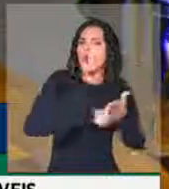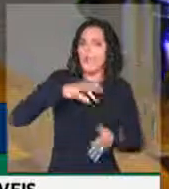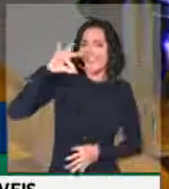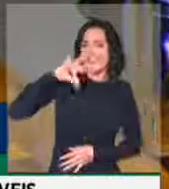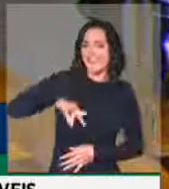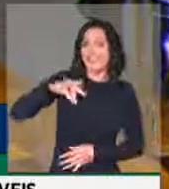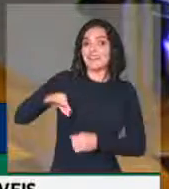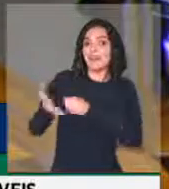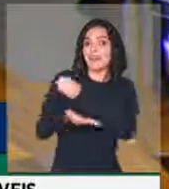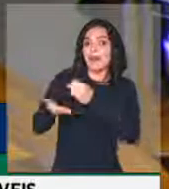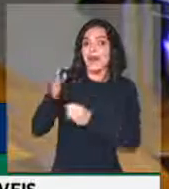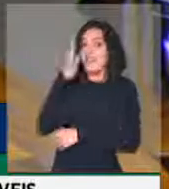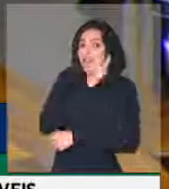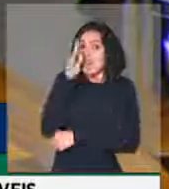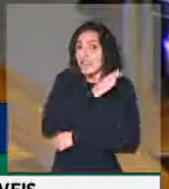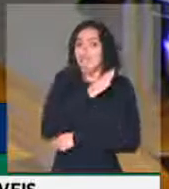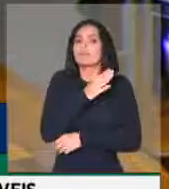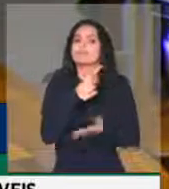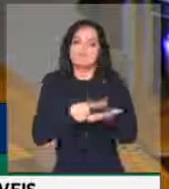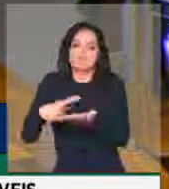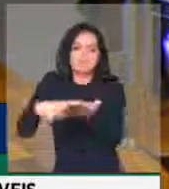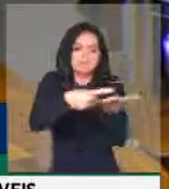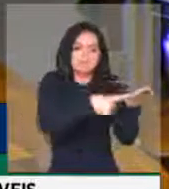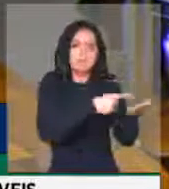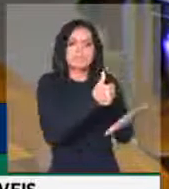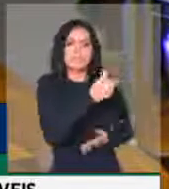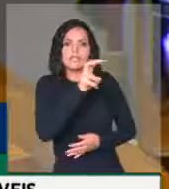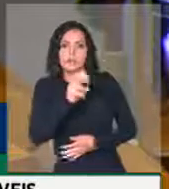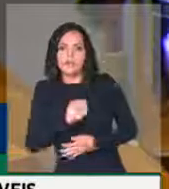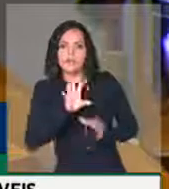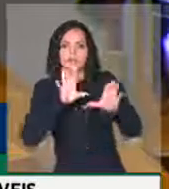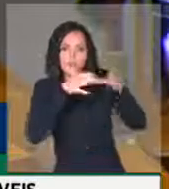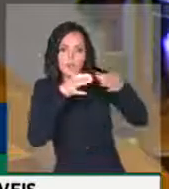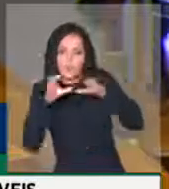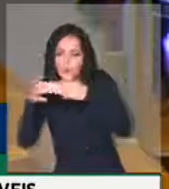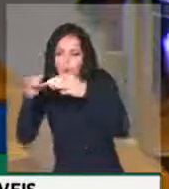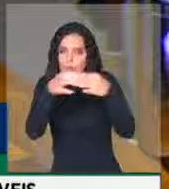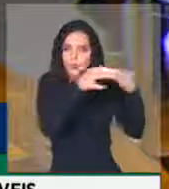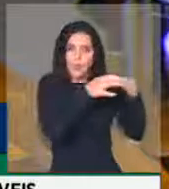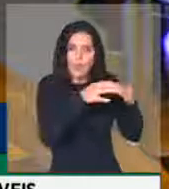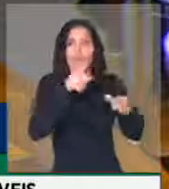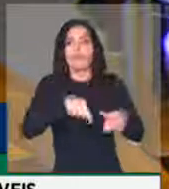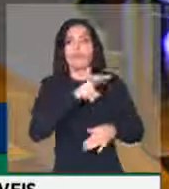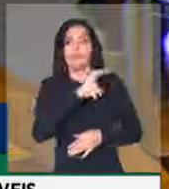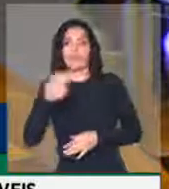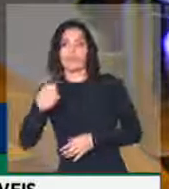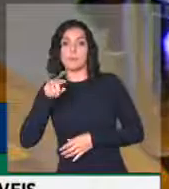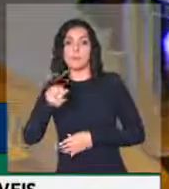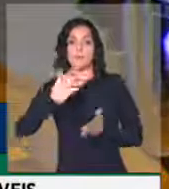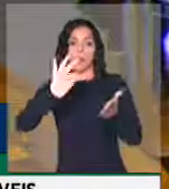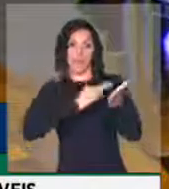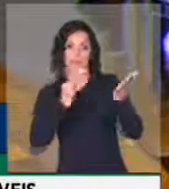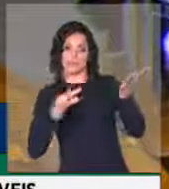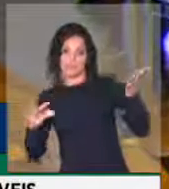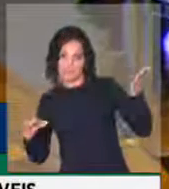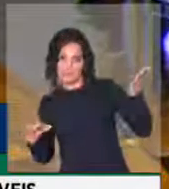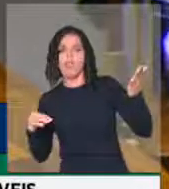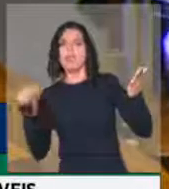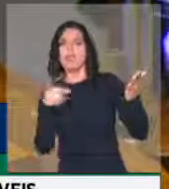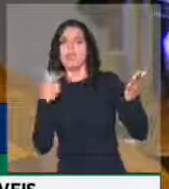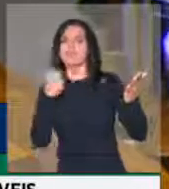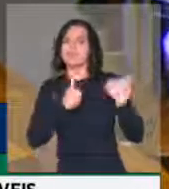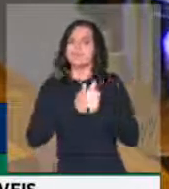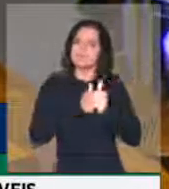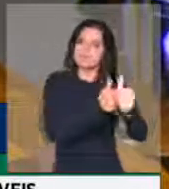básica emergencial, que está construído com 150 entidades e que nós apoiamos, cerca de 500 mil assinaturas, e certamente precisam